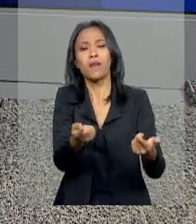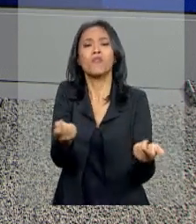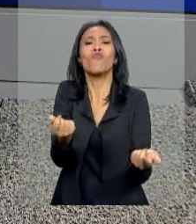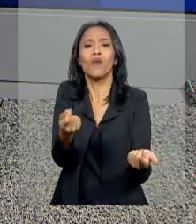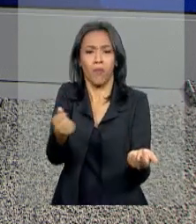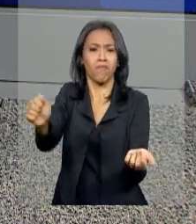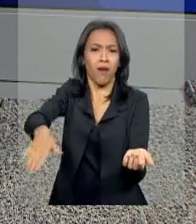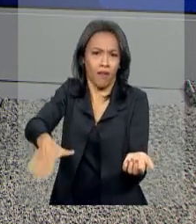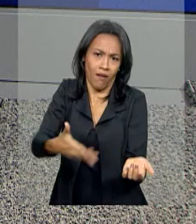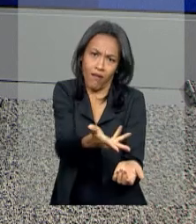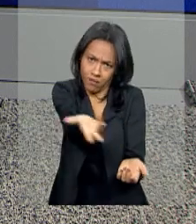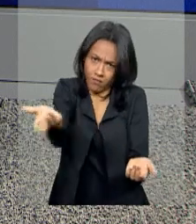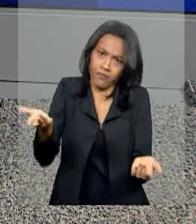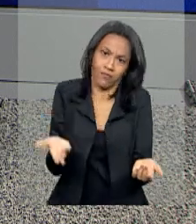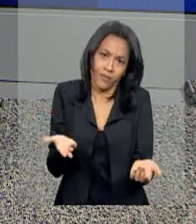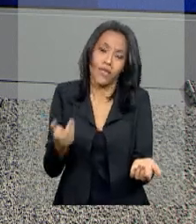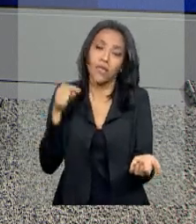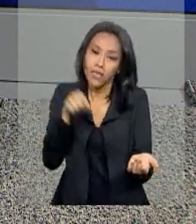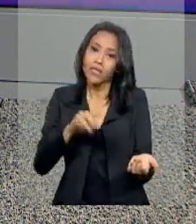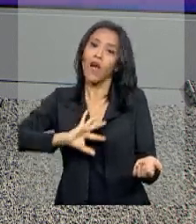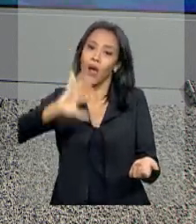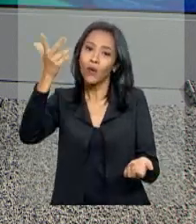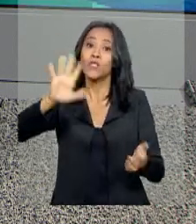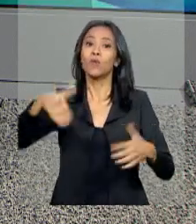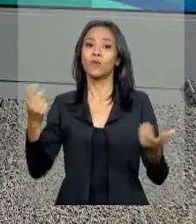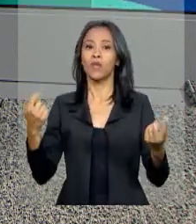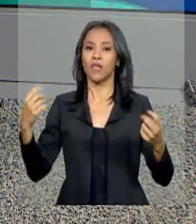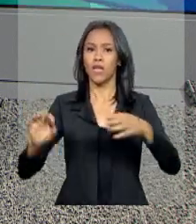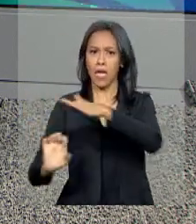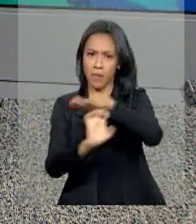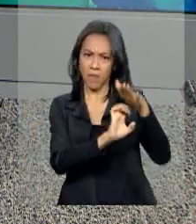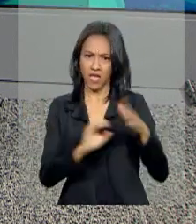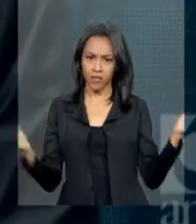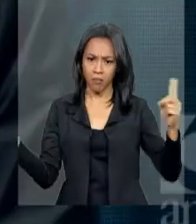justos. Segundo ele, isso só ocorre quando existe a concorrência.